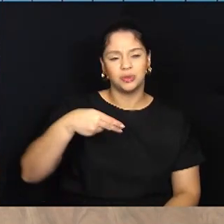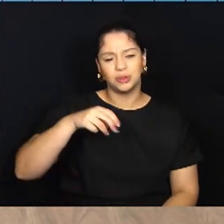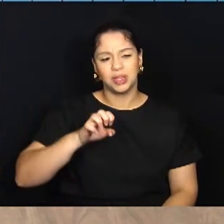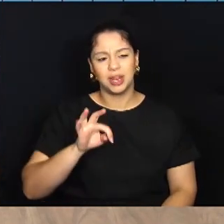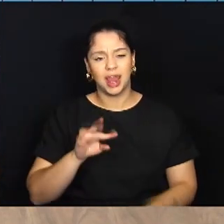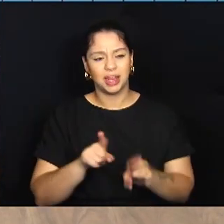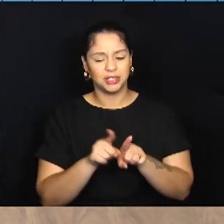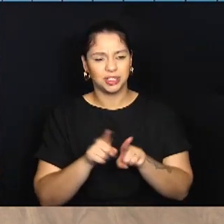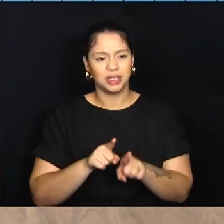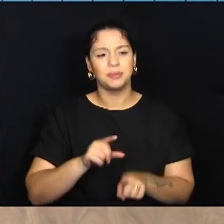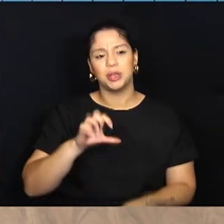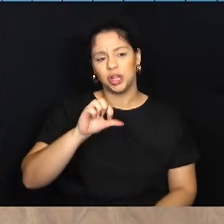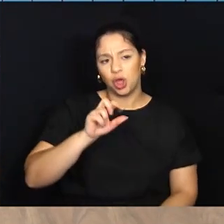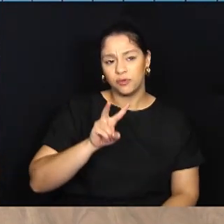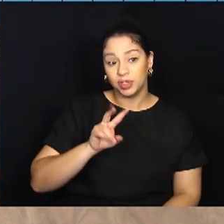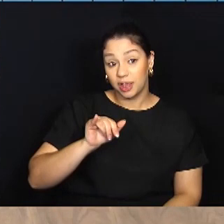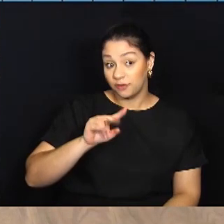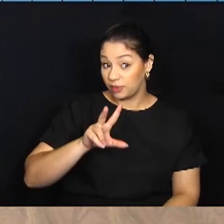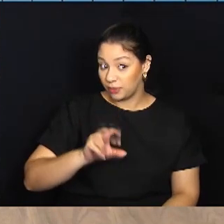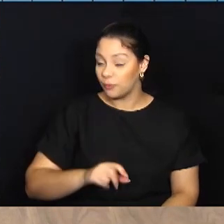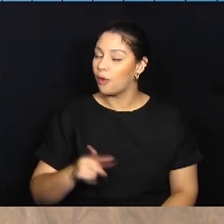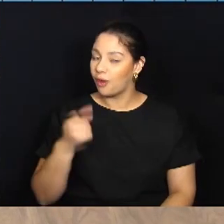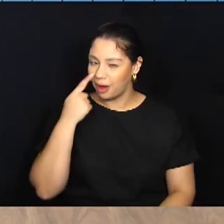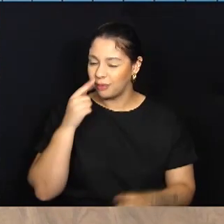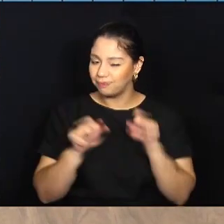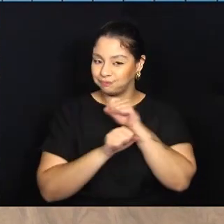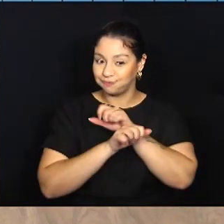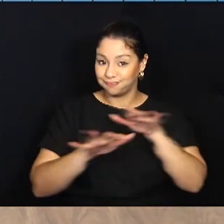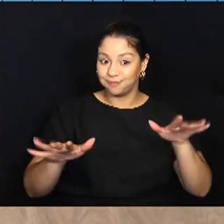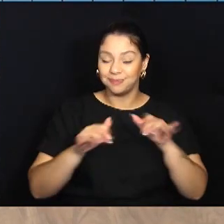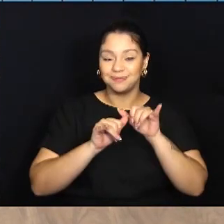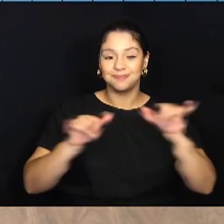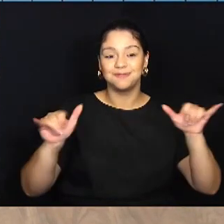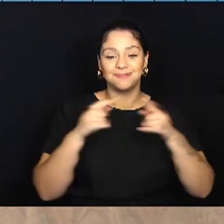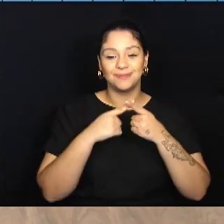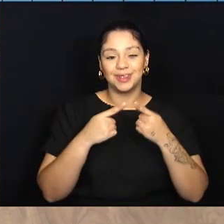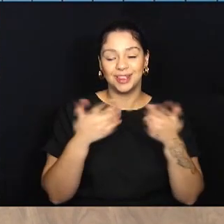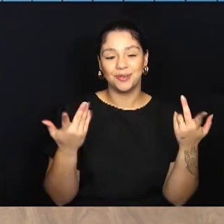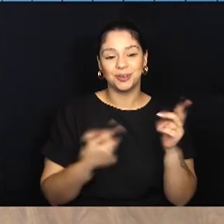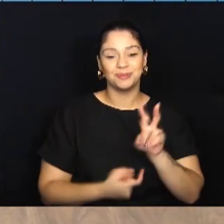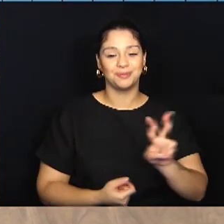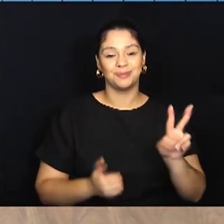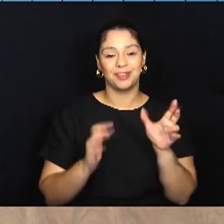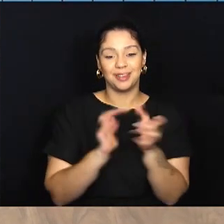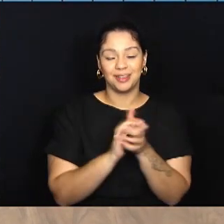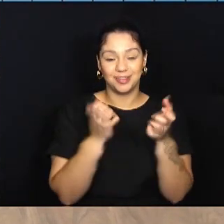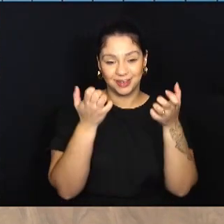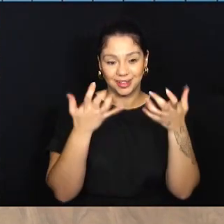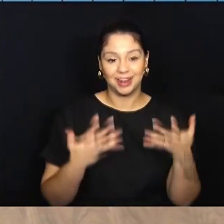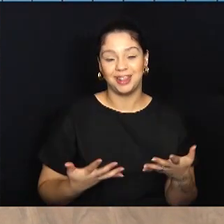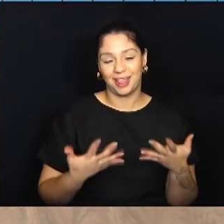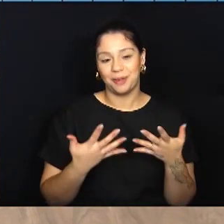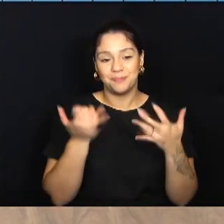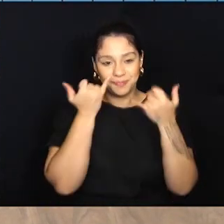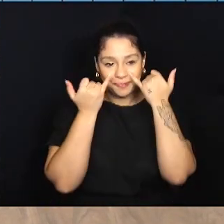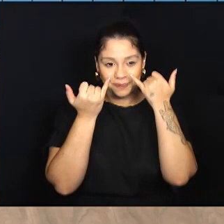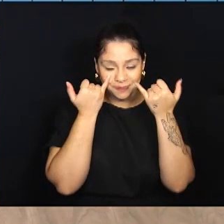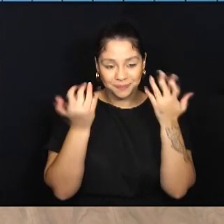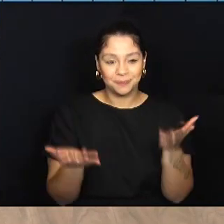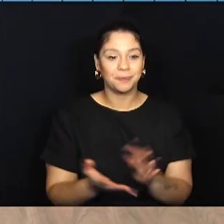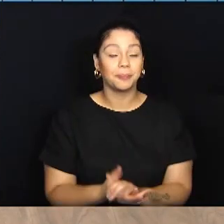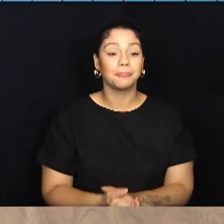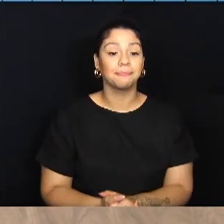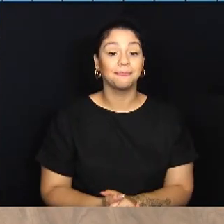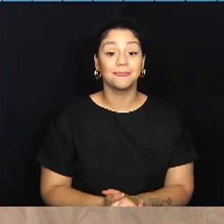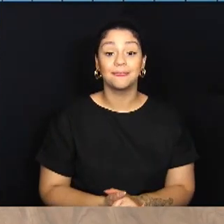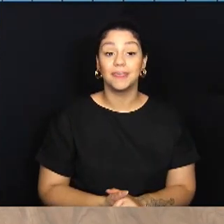Então espalhe por aí, porque ó, casal de jornalista aqui vai contar pra gente sobre essas expedições. Eu citei uma parte da